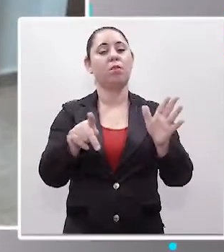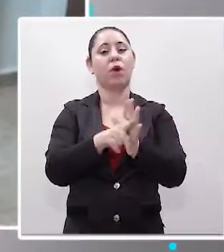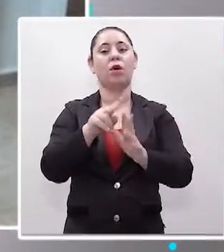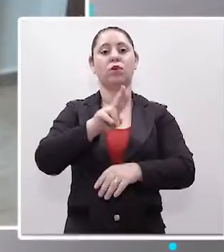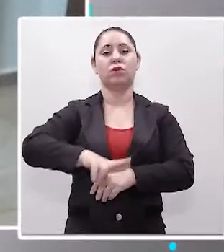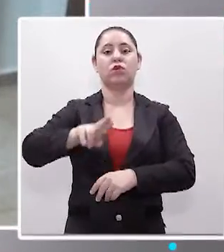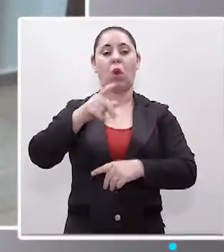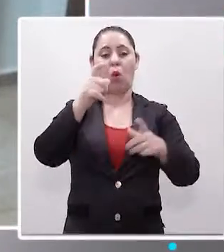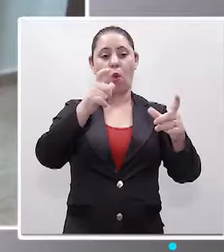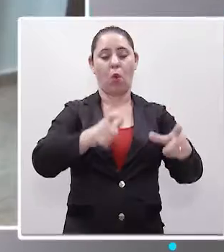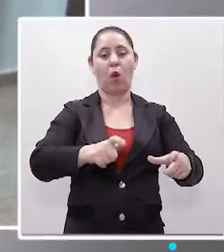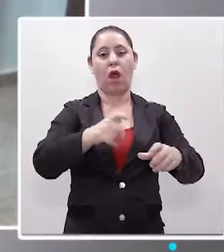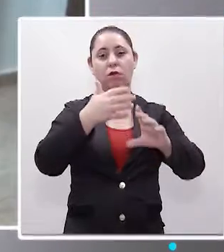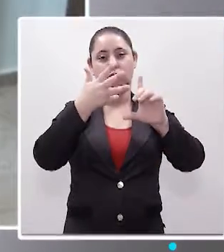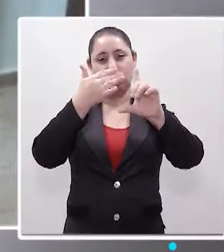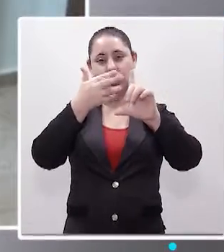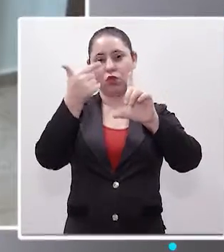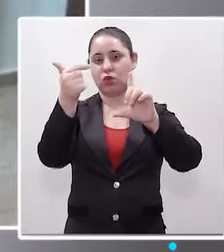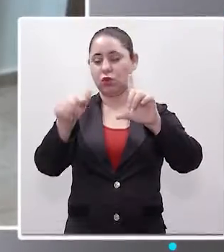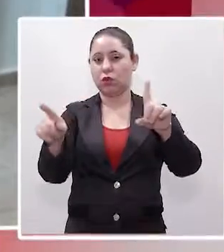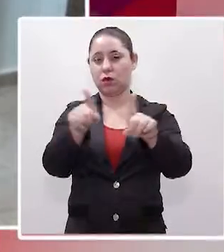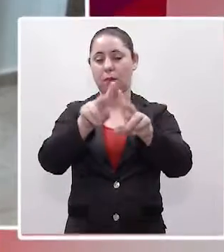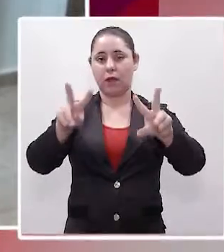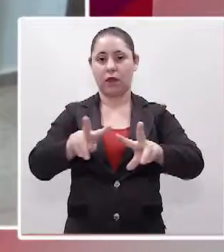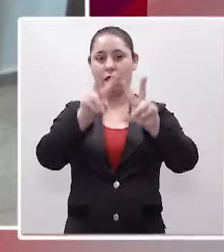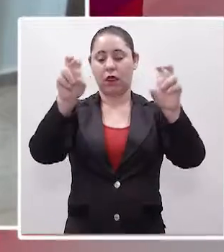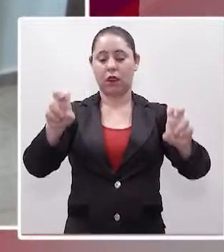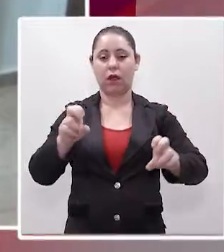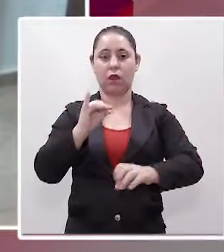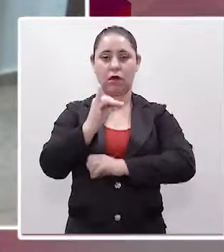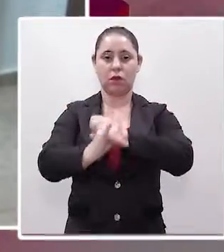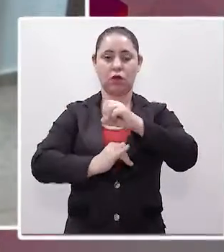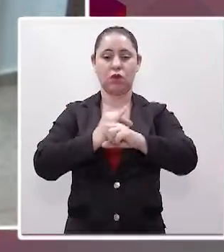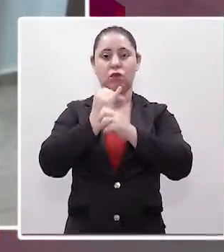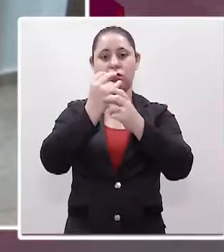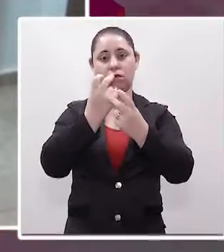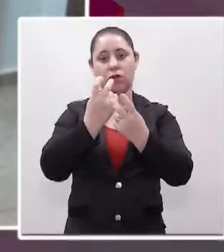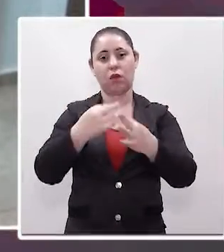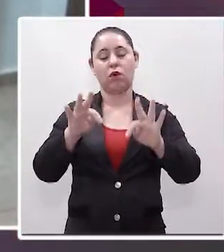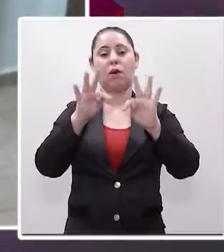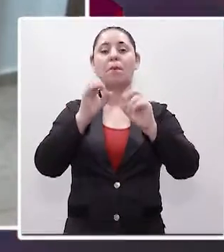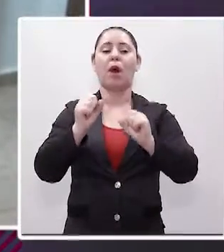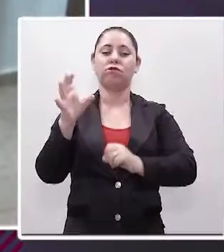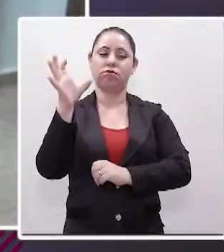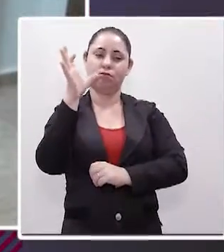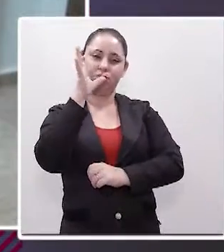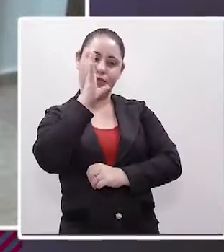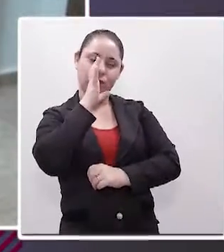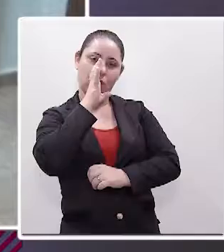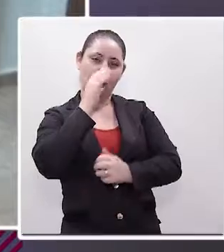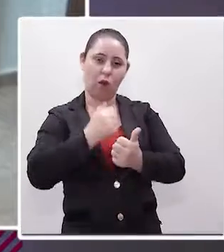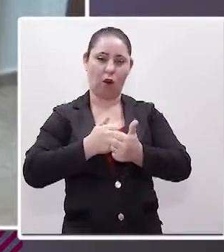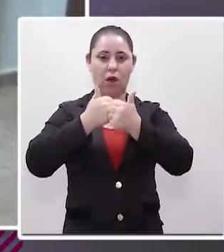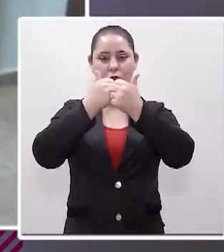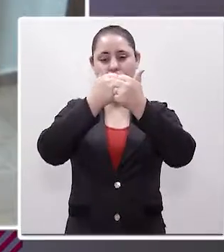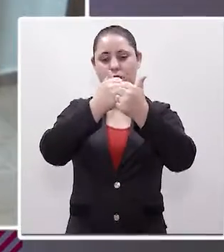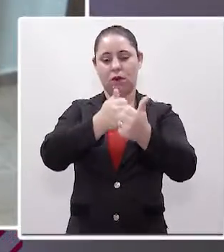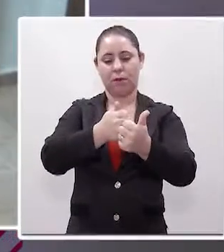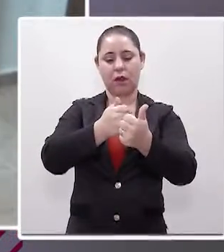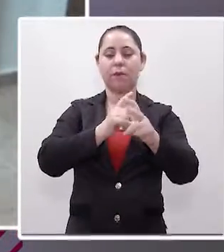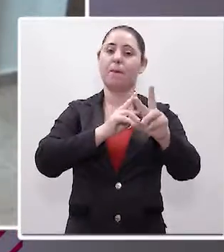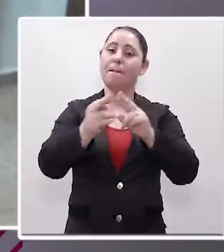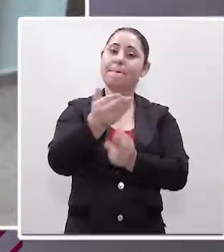modalidade, o próprio uso de ambientes virtuais, né, e outras tecnologias que permitam o